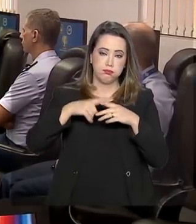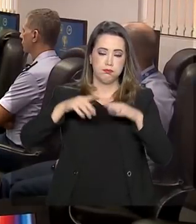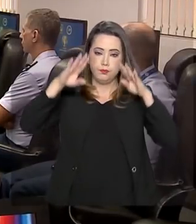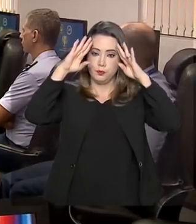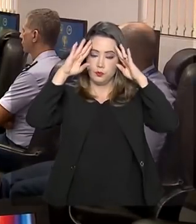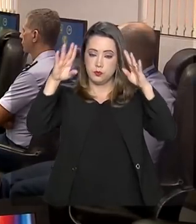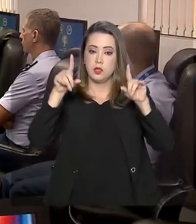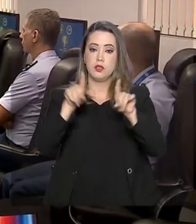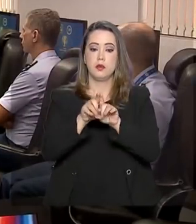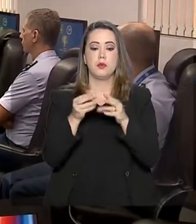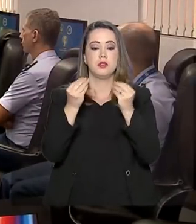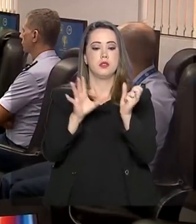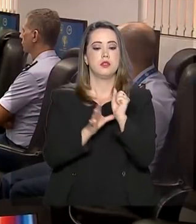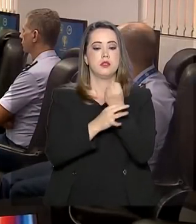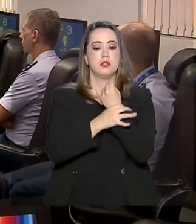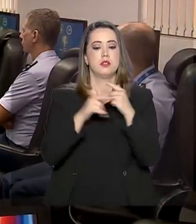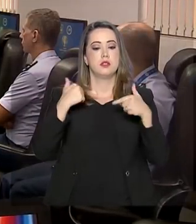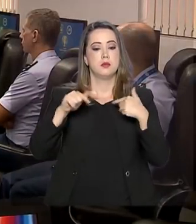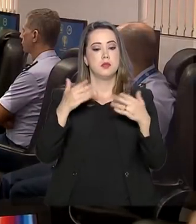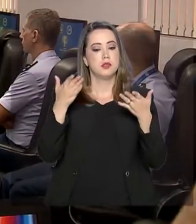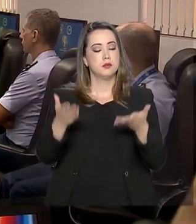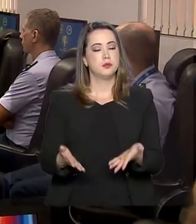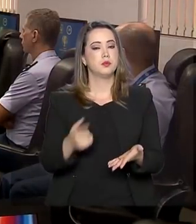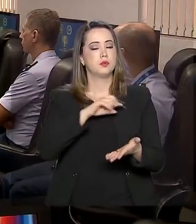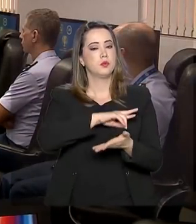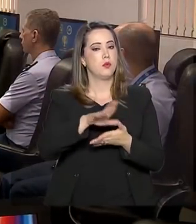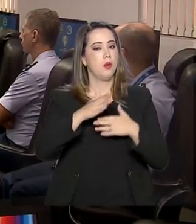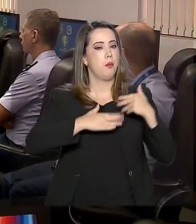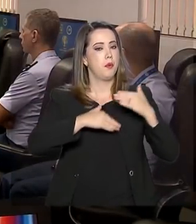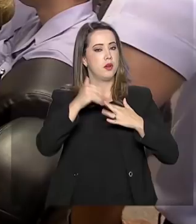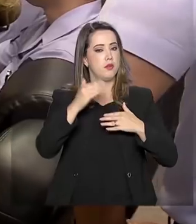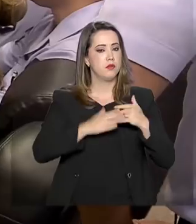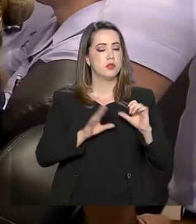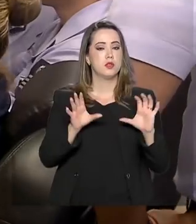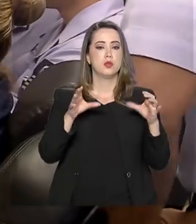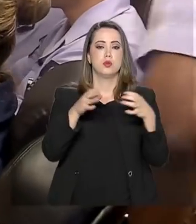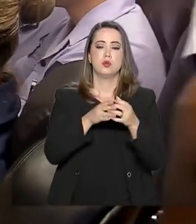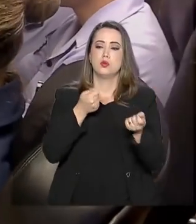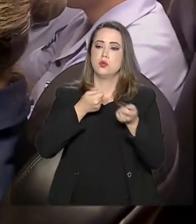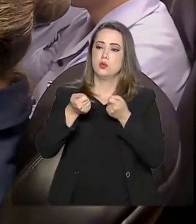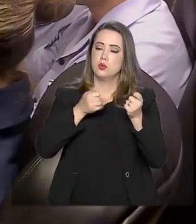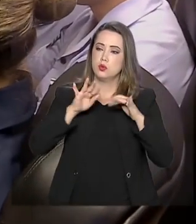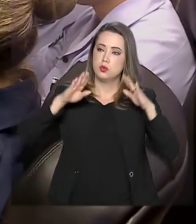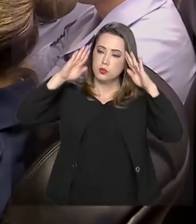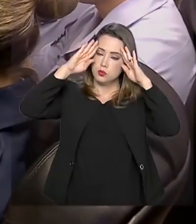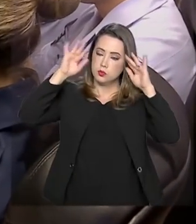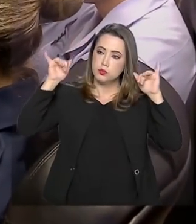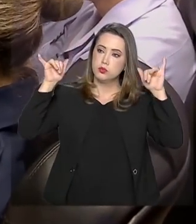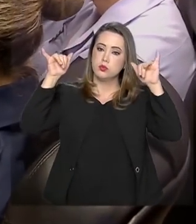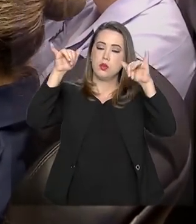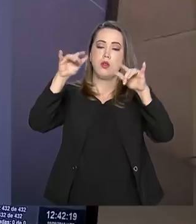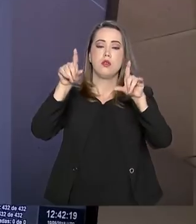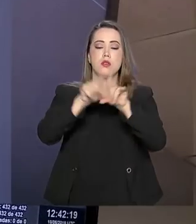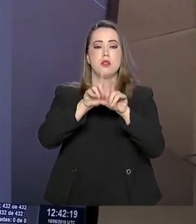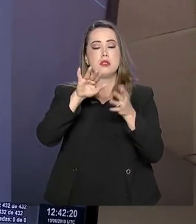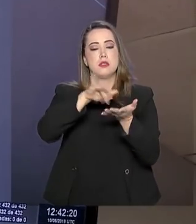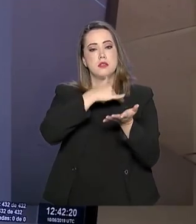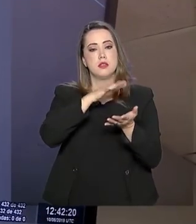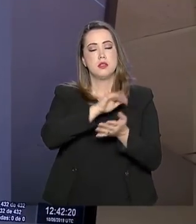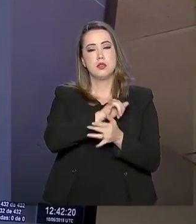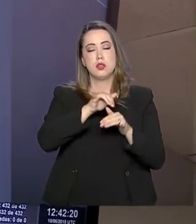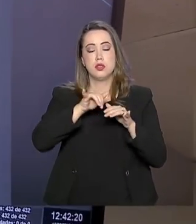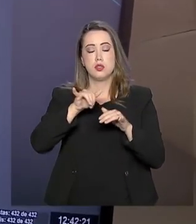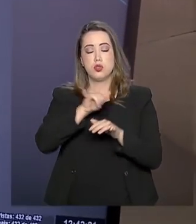garantir a segurança. Vão trabalhar aqui, durante a Copa América, profissionais do Departamento de Controle do Espaço Aéreo, da Secretaria de Aviação Civil,